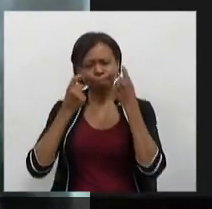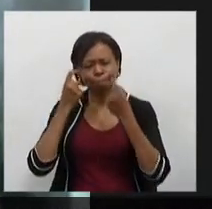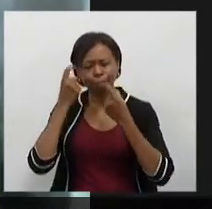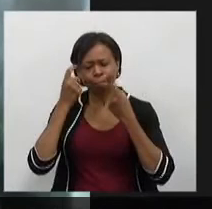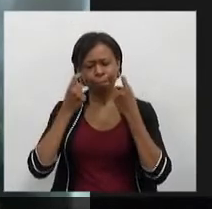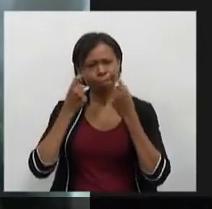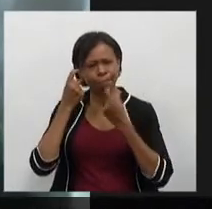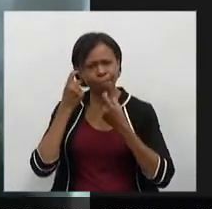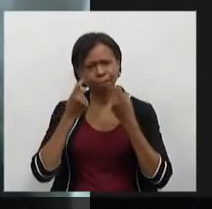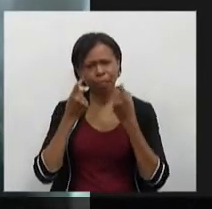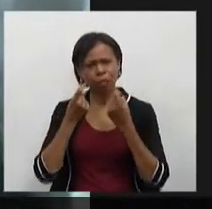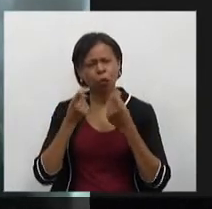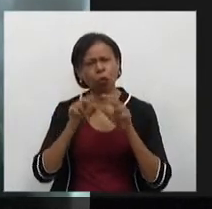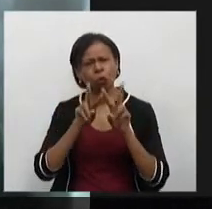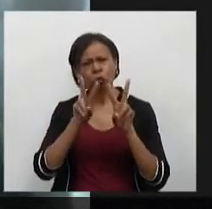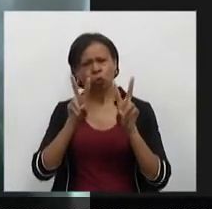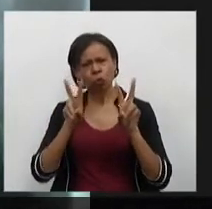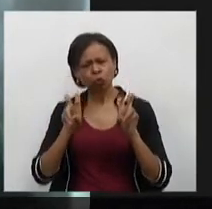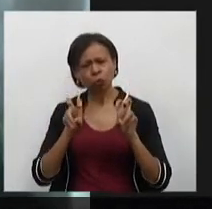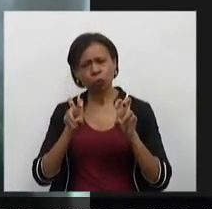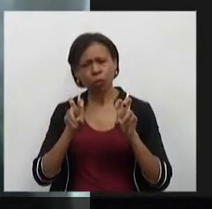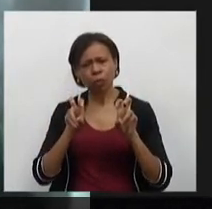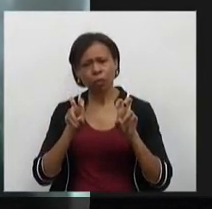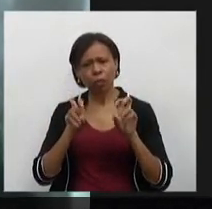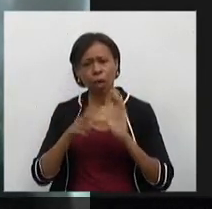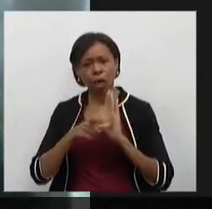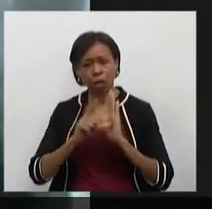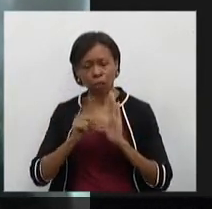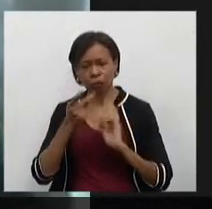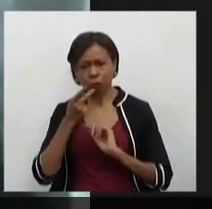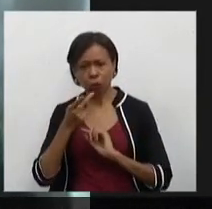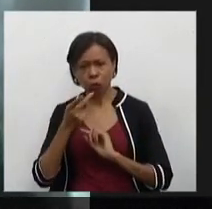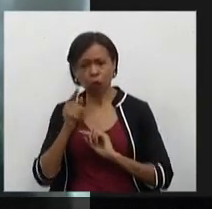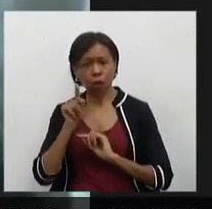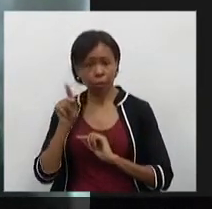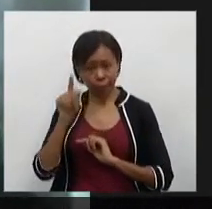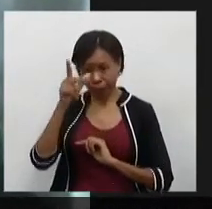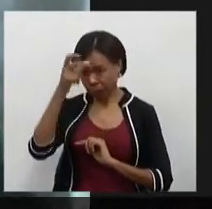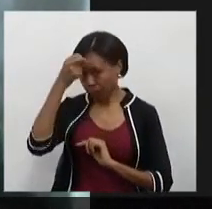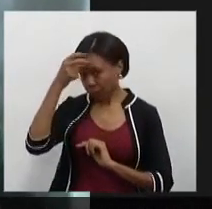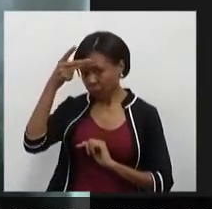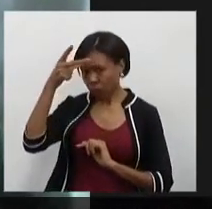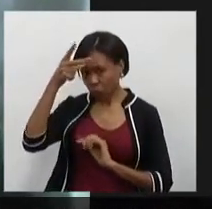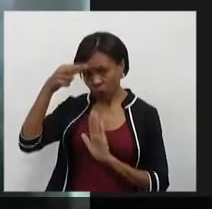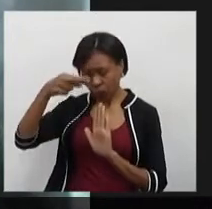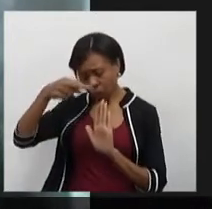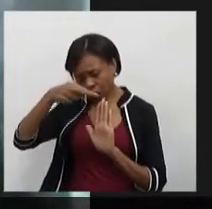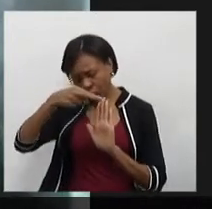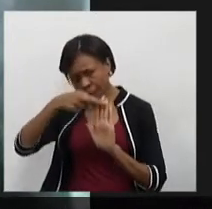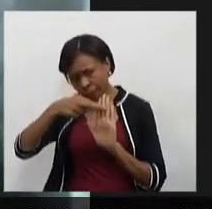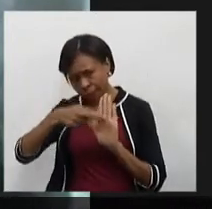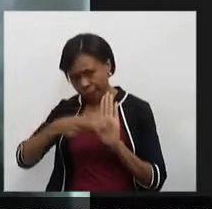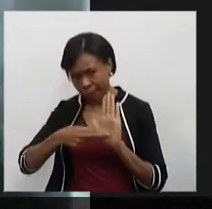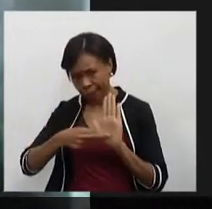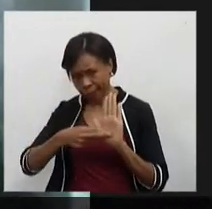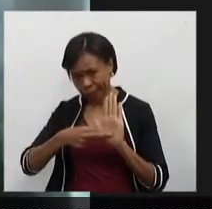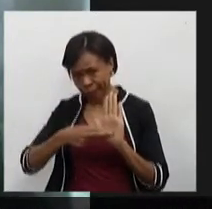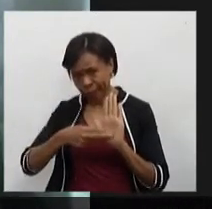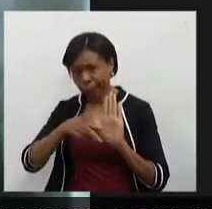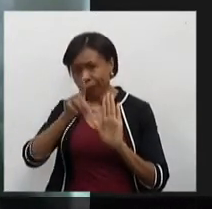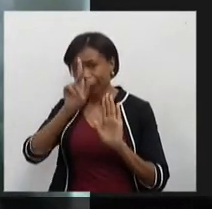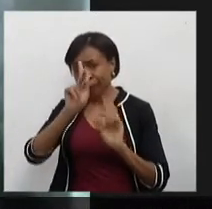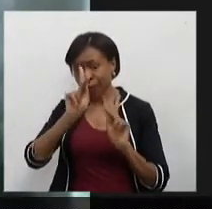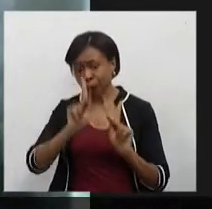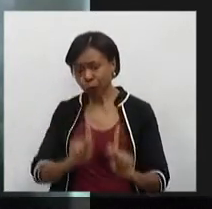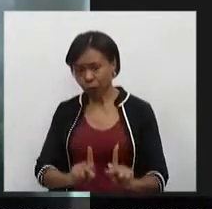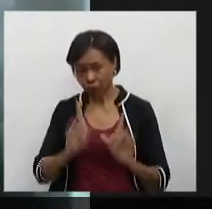que foi colocado aí na prefeitura como definição de pessoa com deficiência.